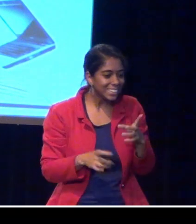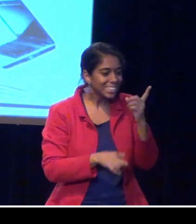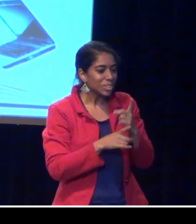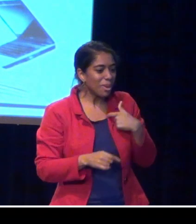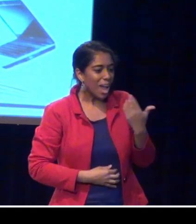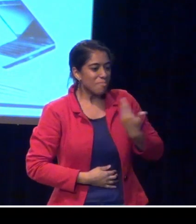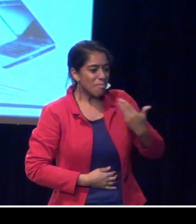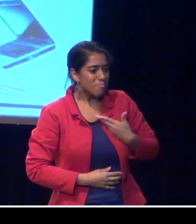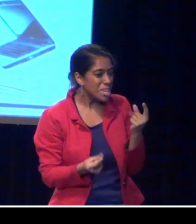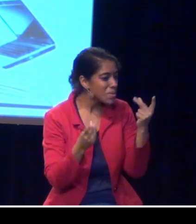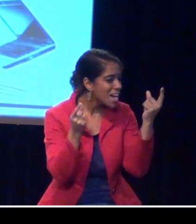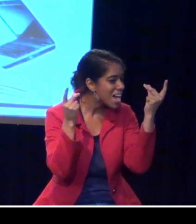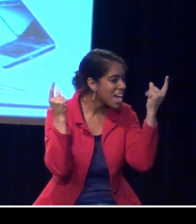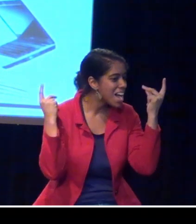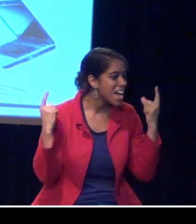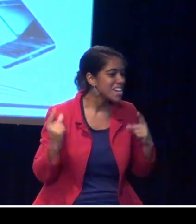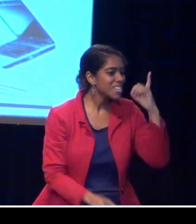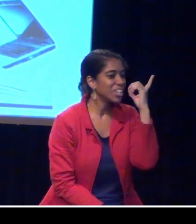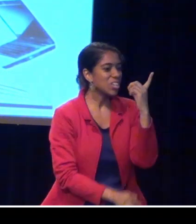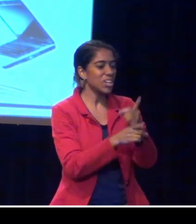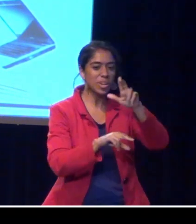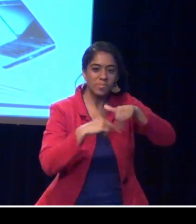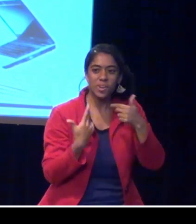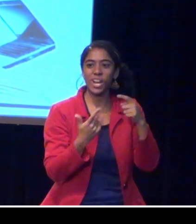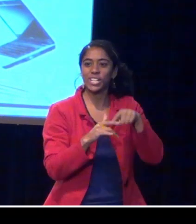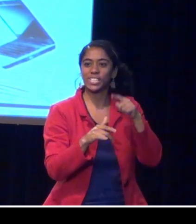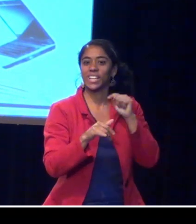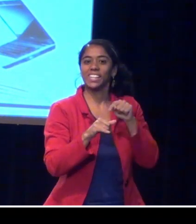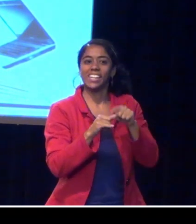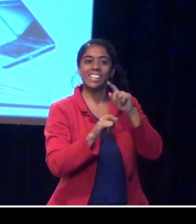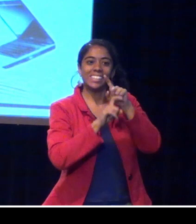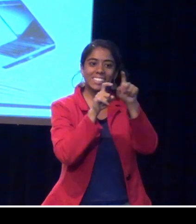esqueceram que lá do passado, nossas comunicações são